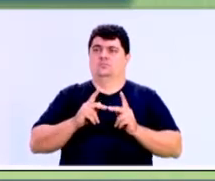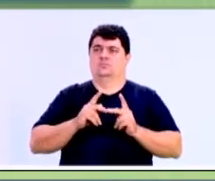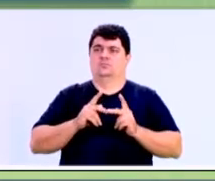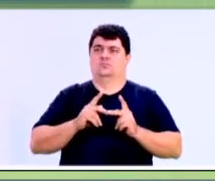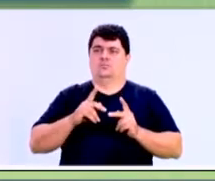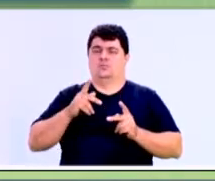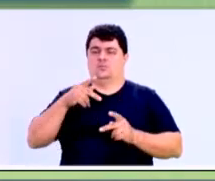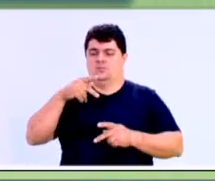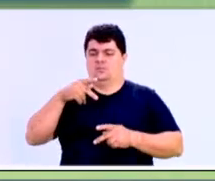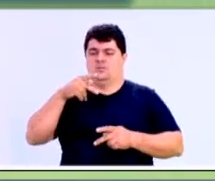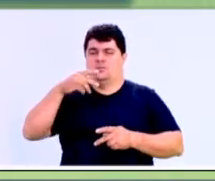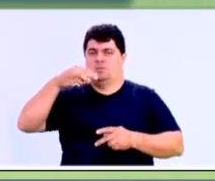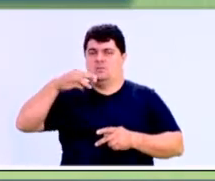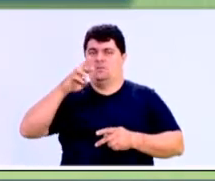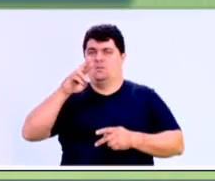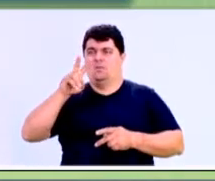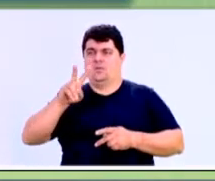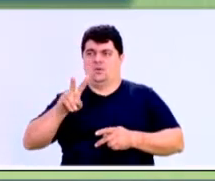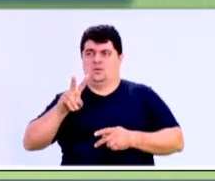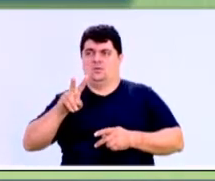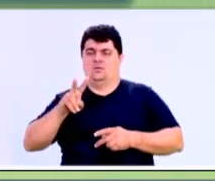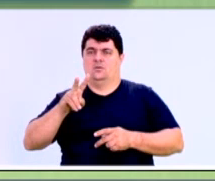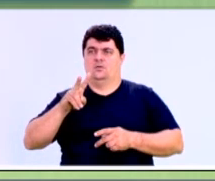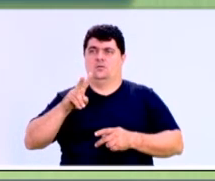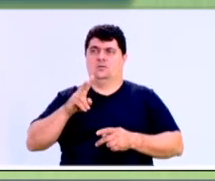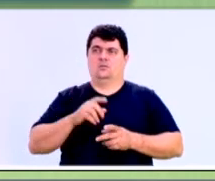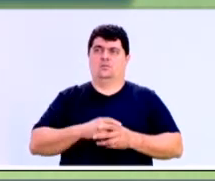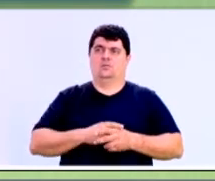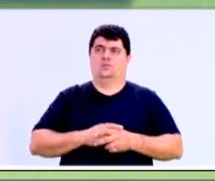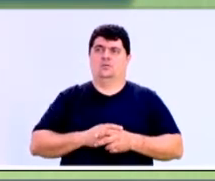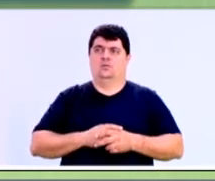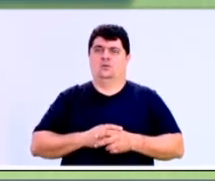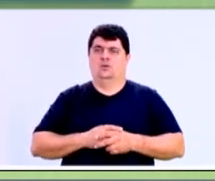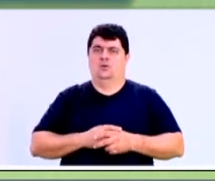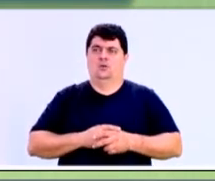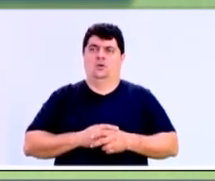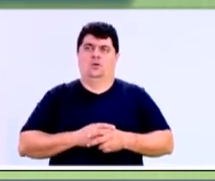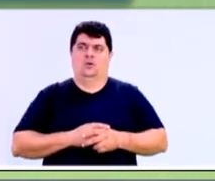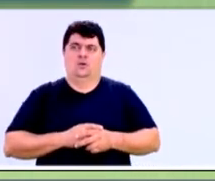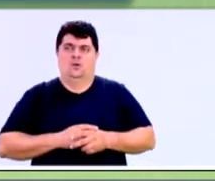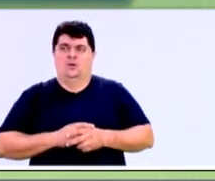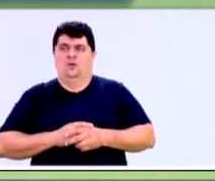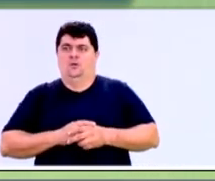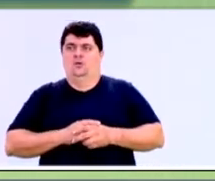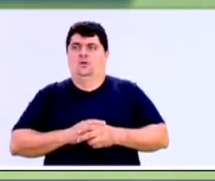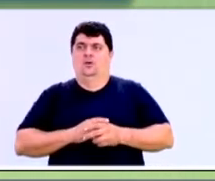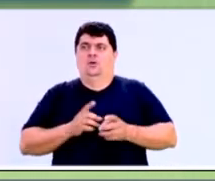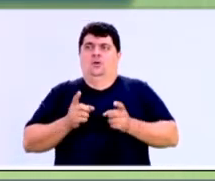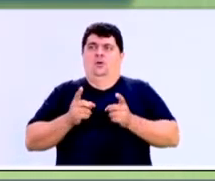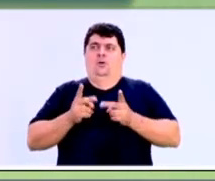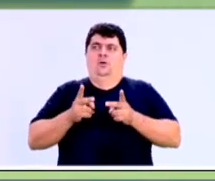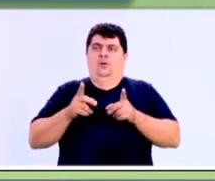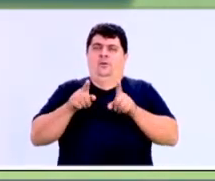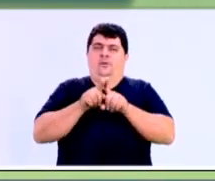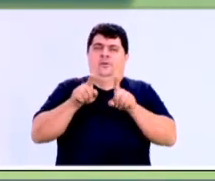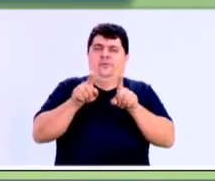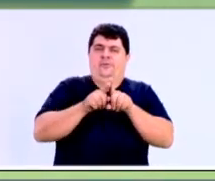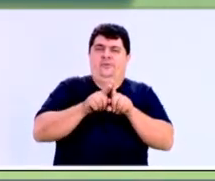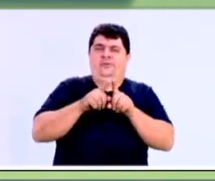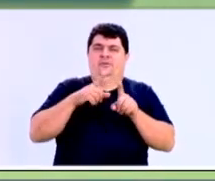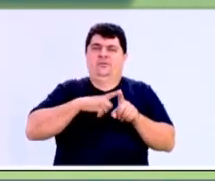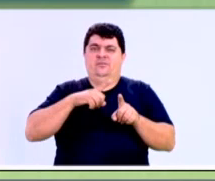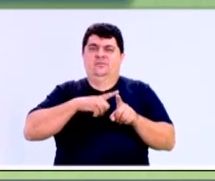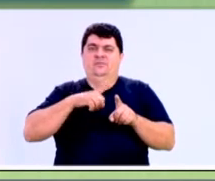aqui é o tempo que eu demoro, prazo médio entre onde eu pego para vender e,